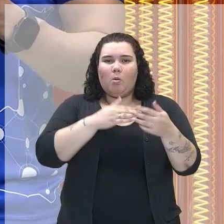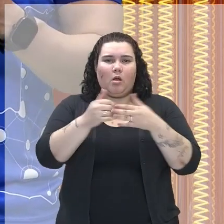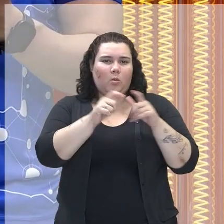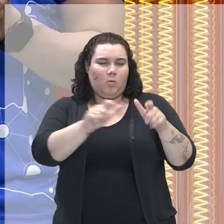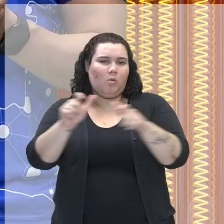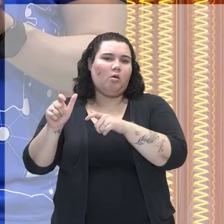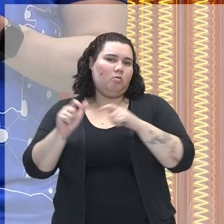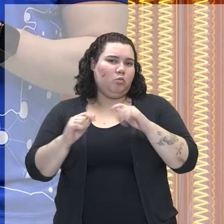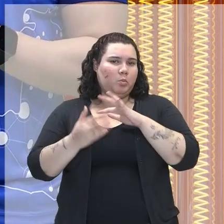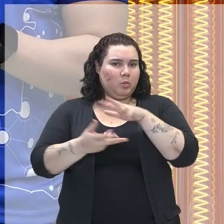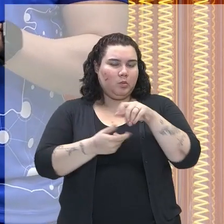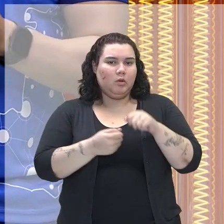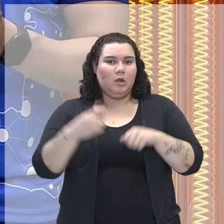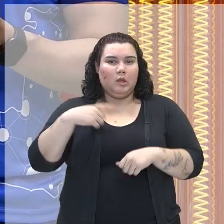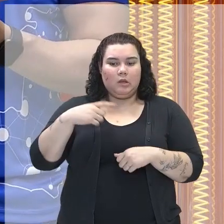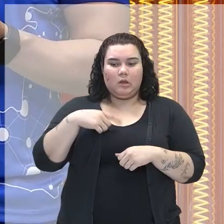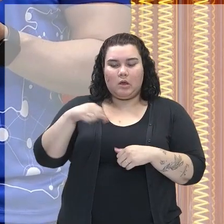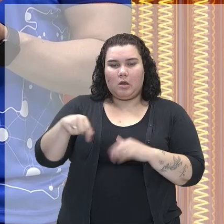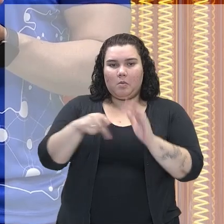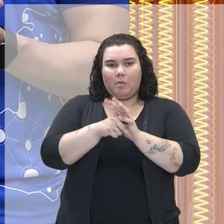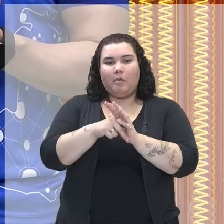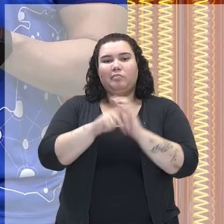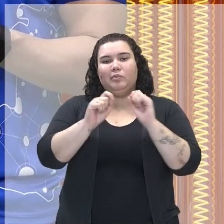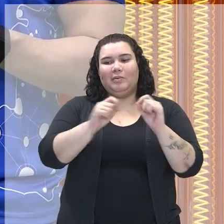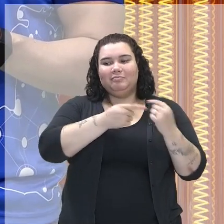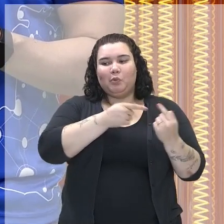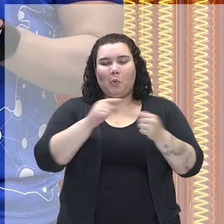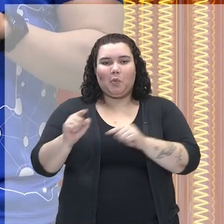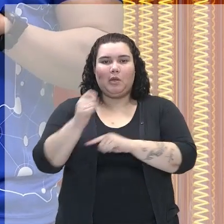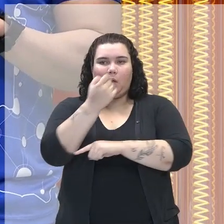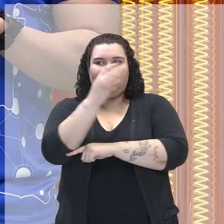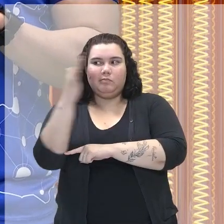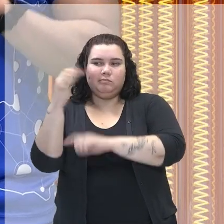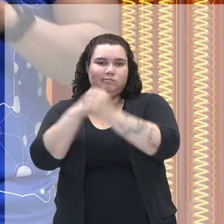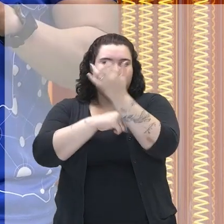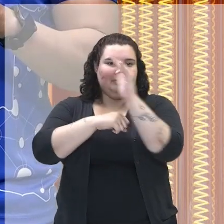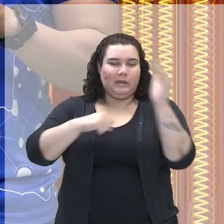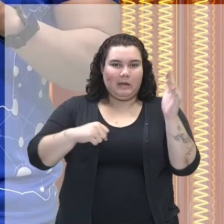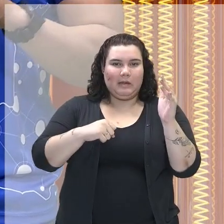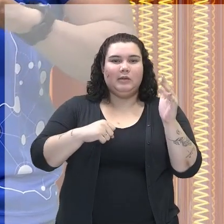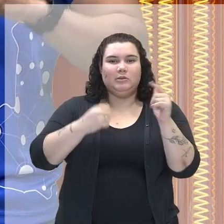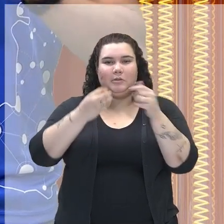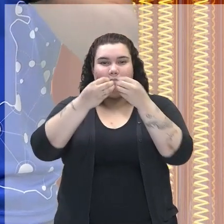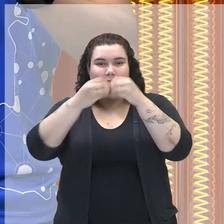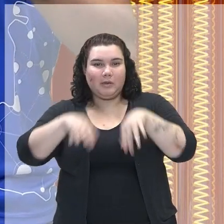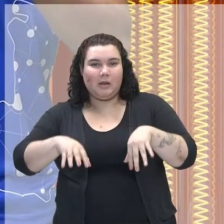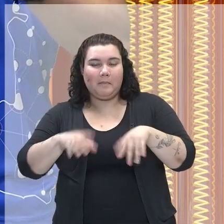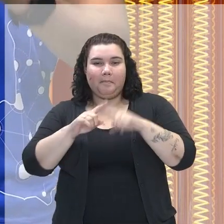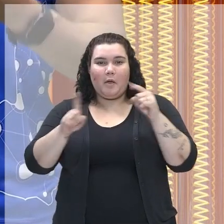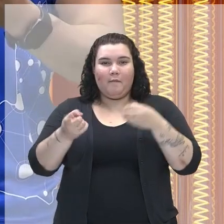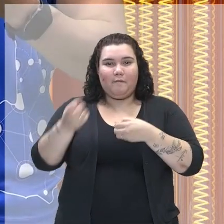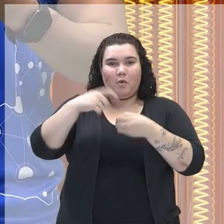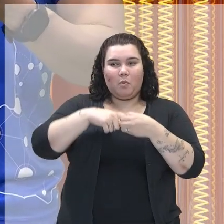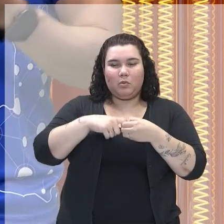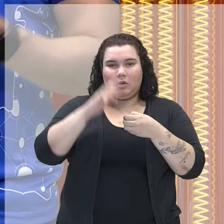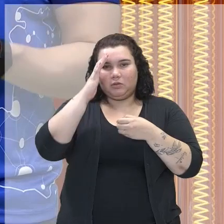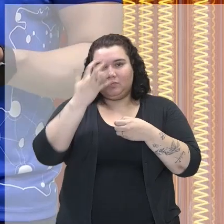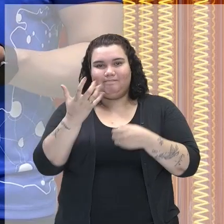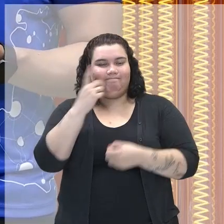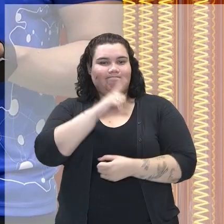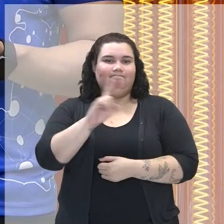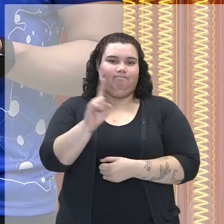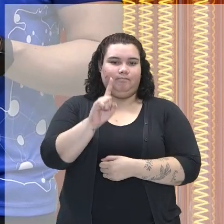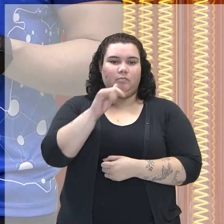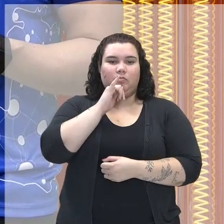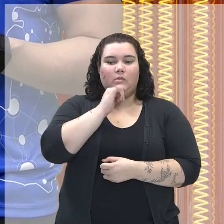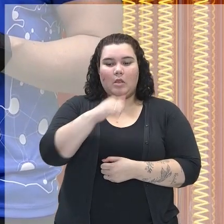extração mineral, a gente tem ali danos ambientais que são irreversíveis. Ou seja, na área onde a gente tem a